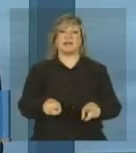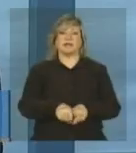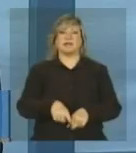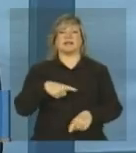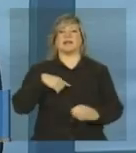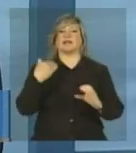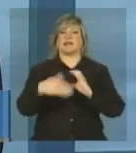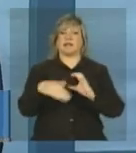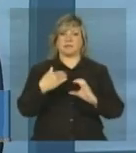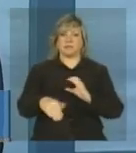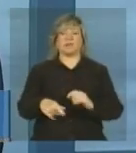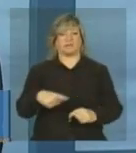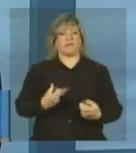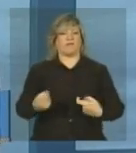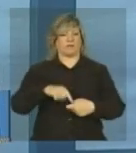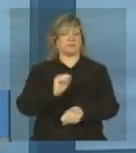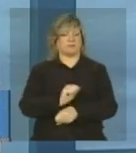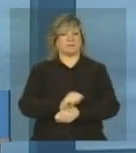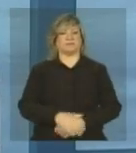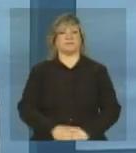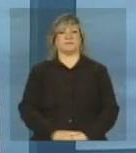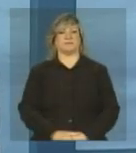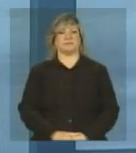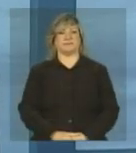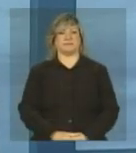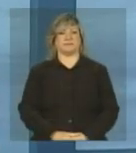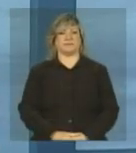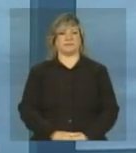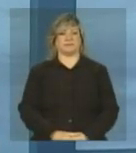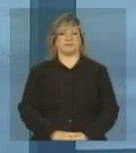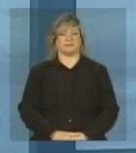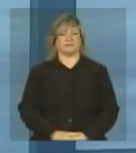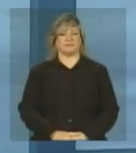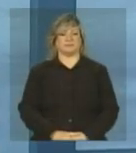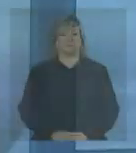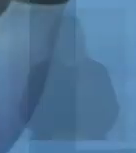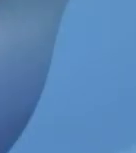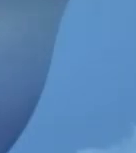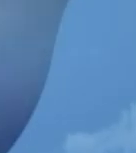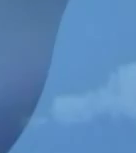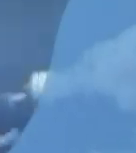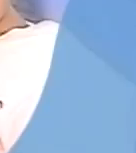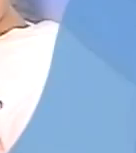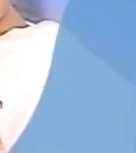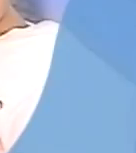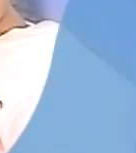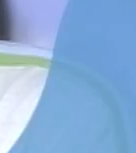pelo e-mail. Voltamos em instantes.